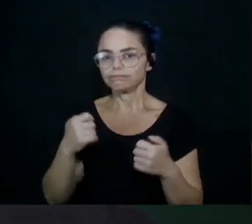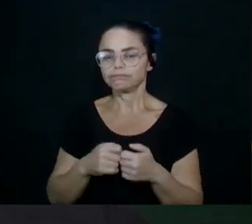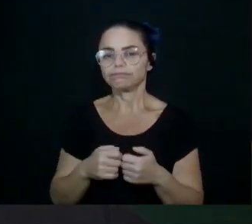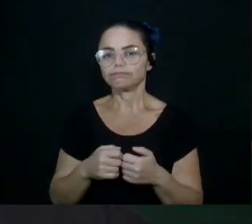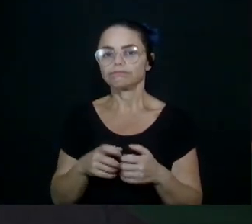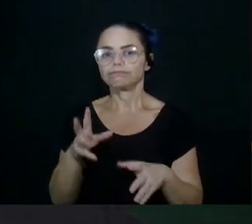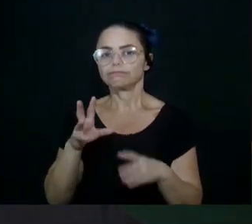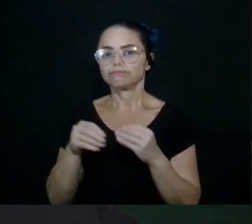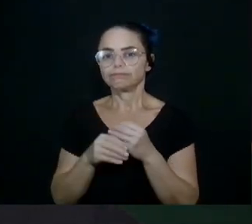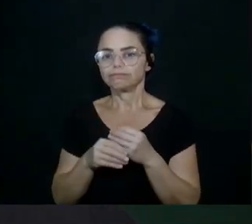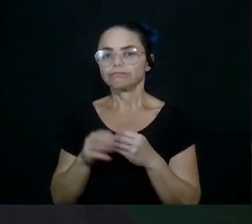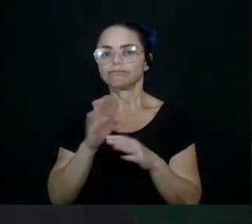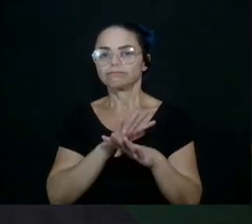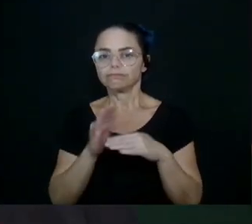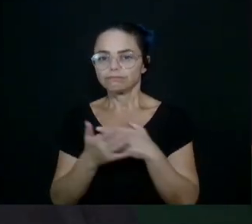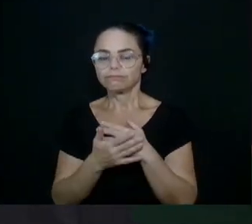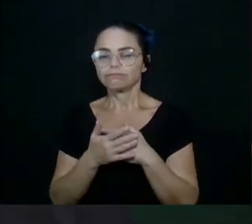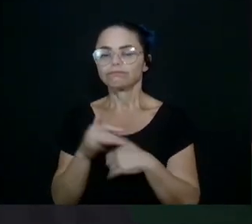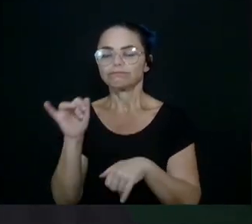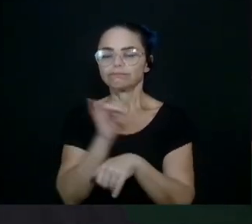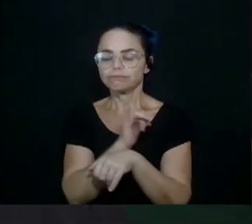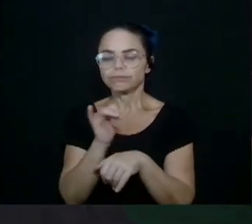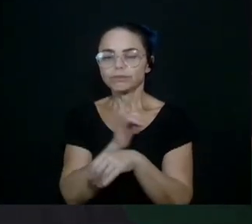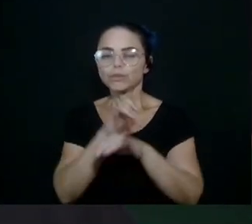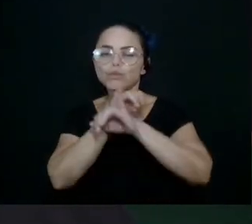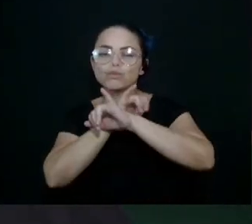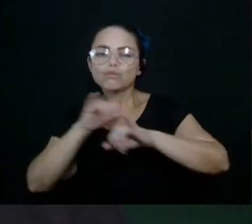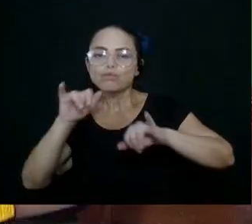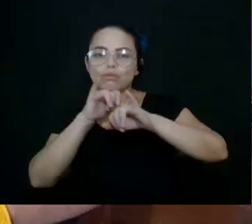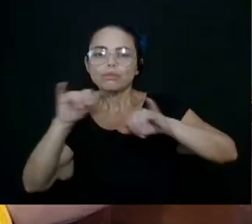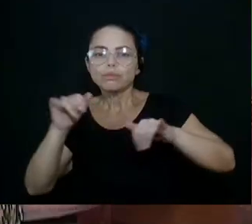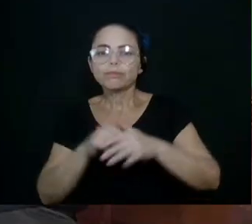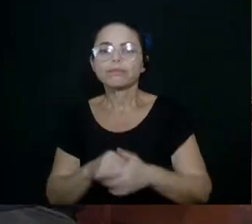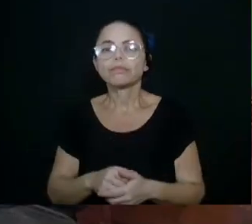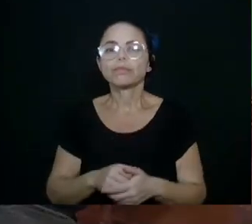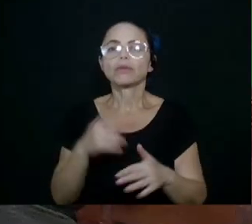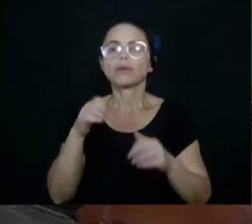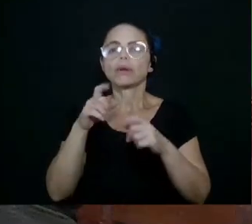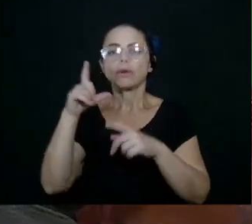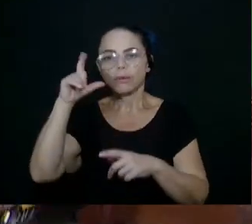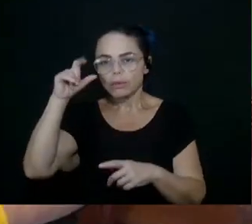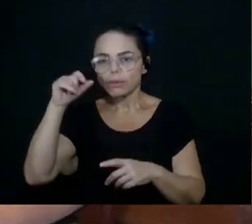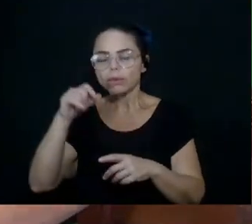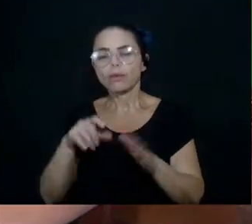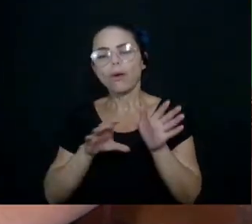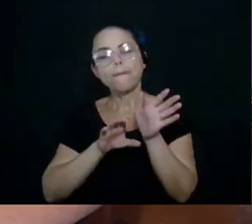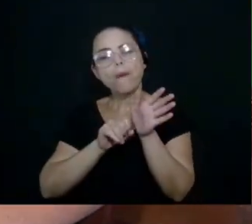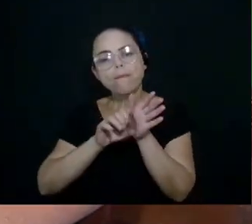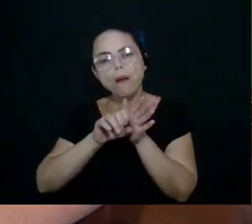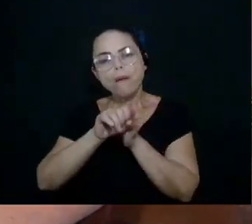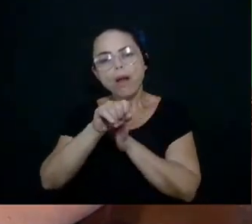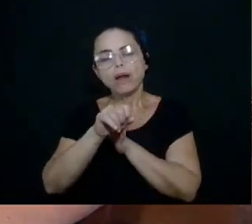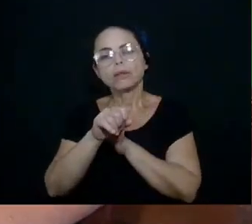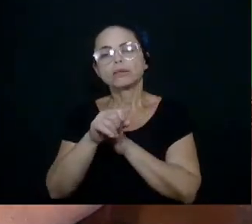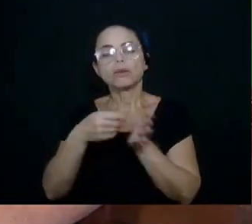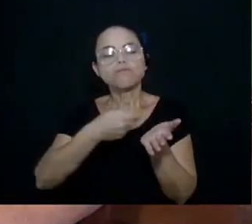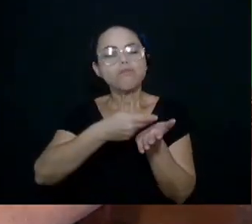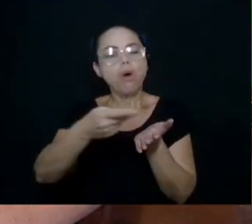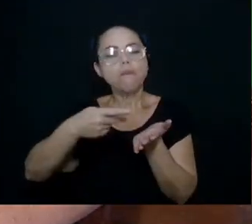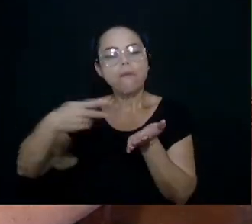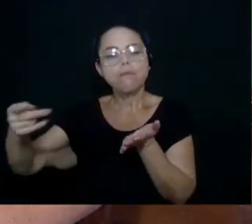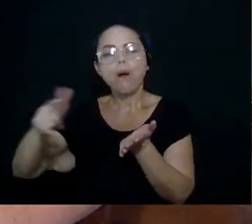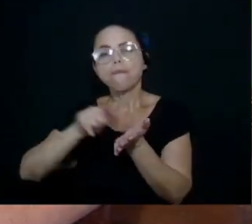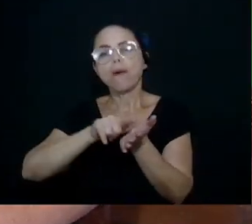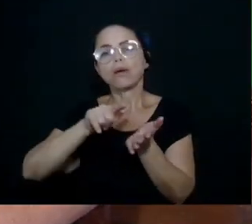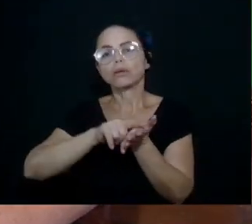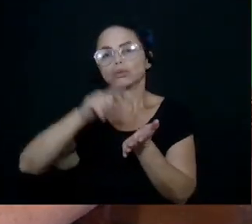bairro toda uma estratégia de marketing, seja ela pelo Instagram, seja ela pelo Google, seja ela por panfletos, né? E a nossa dificuldade